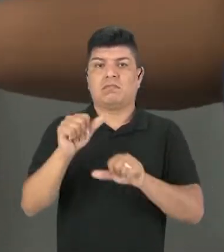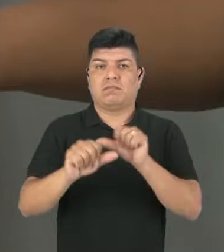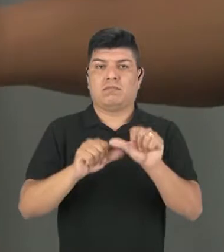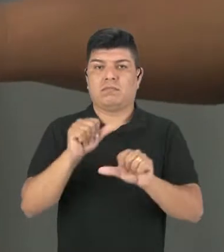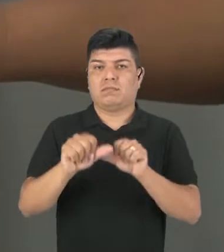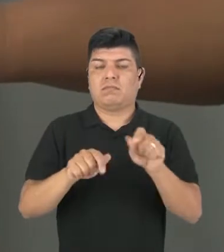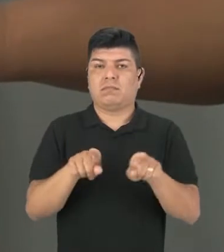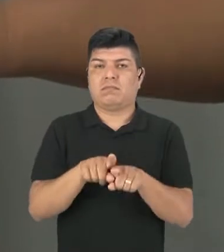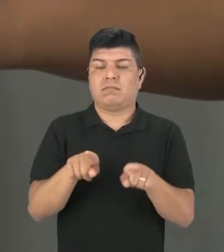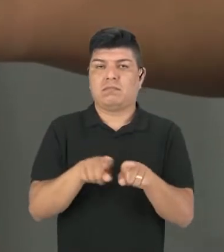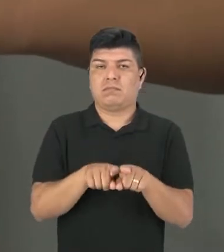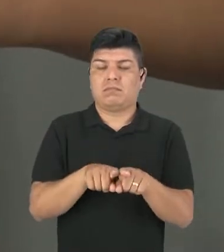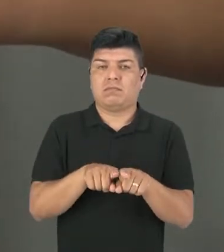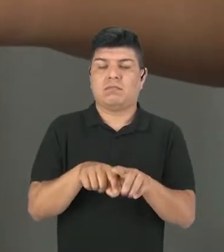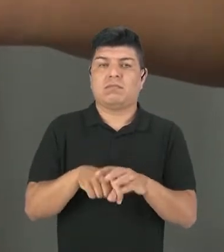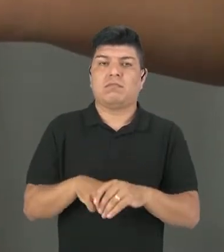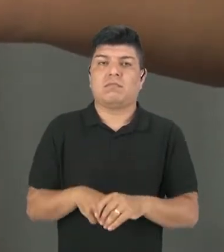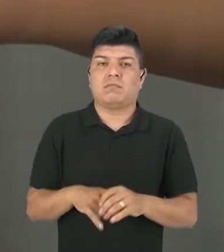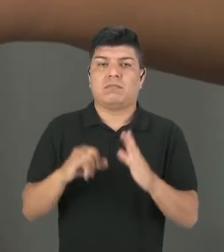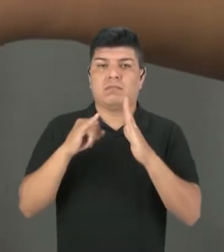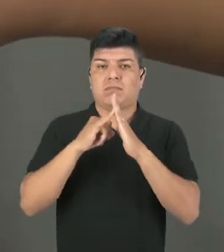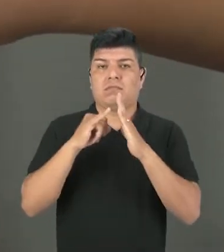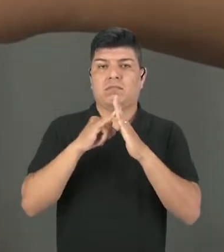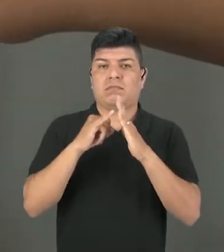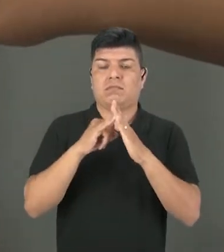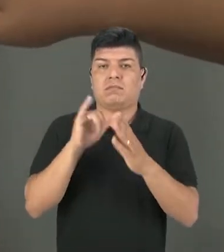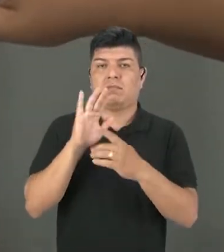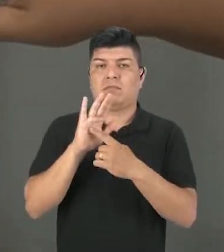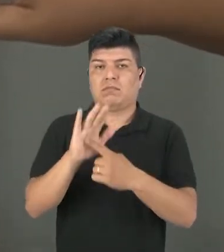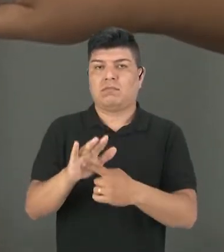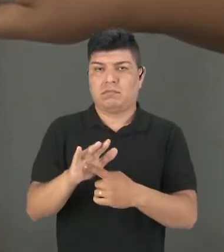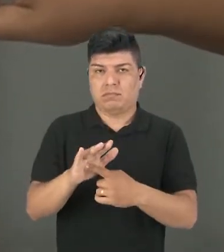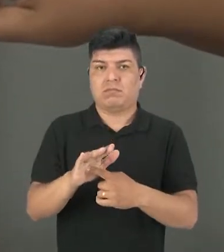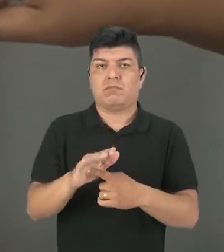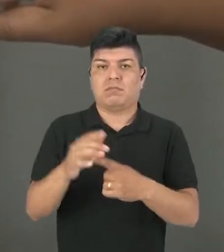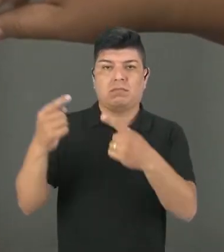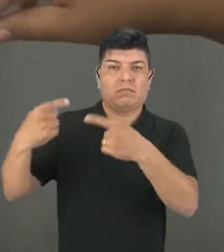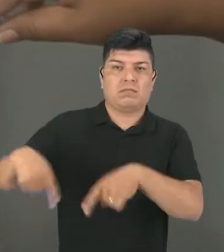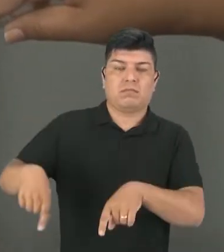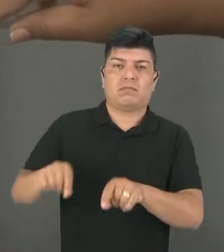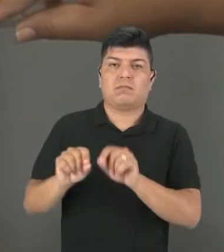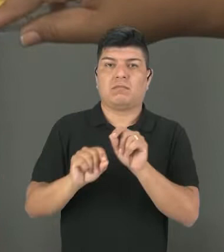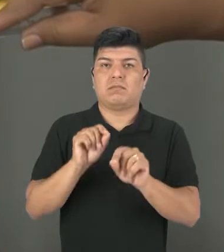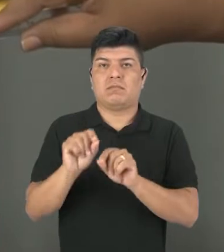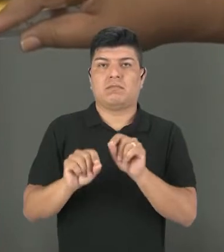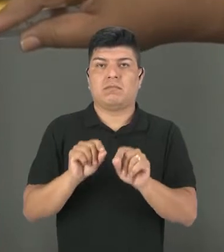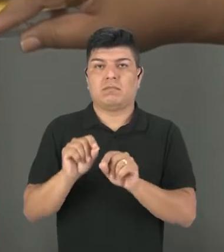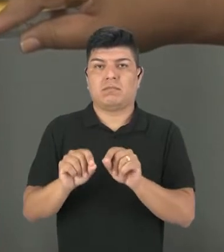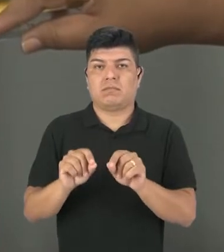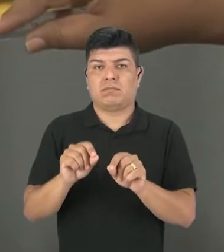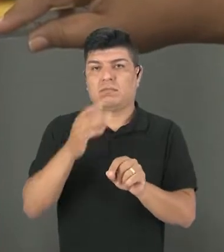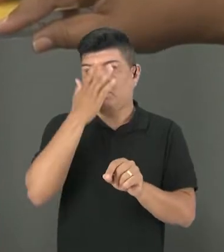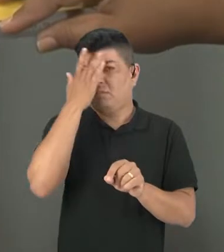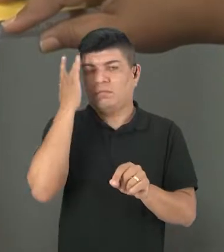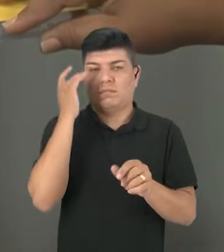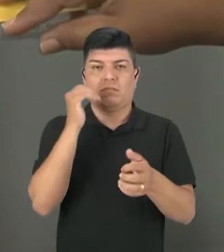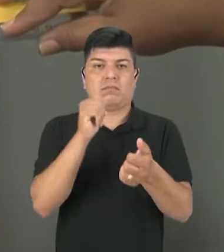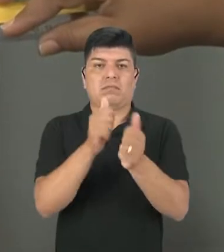sincronizado. A instituição promove competições entre os